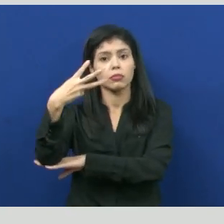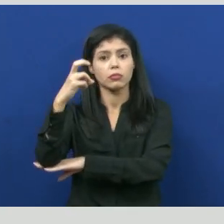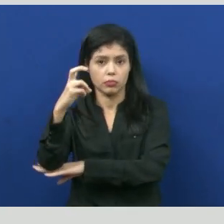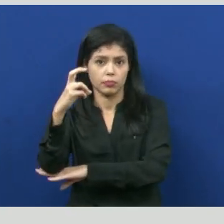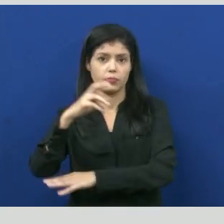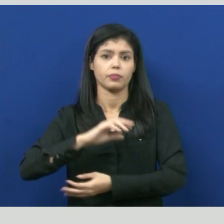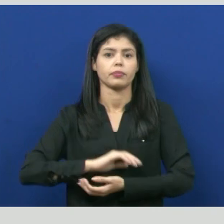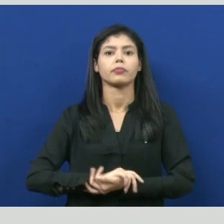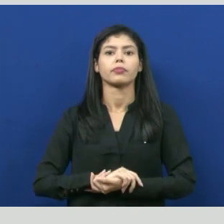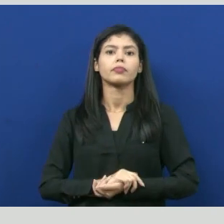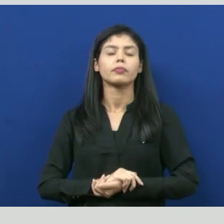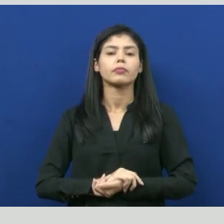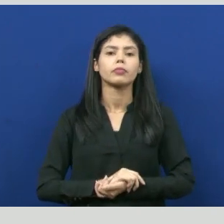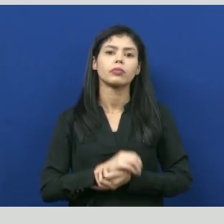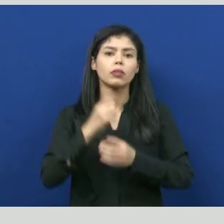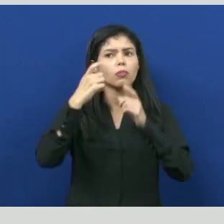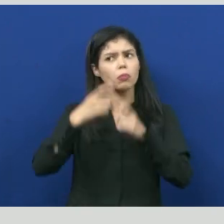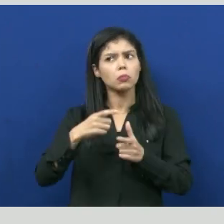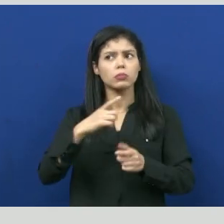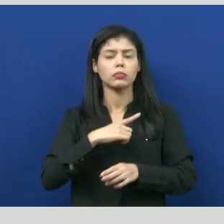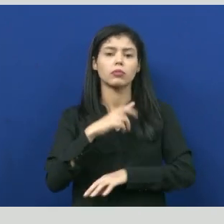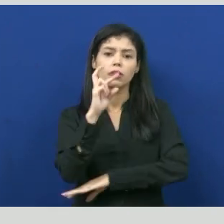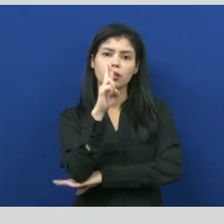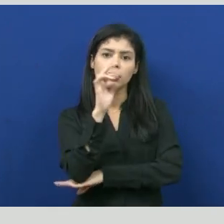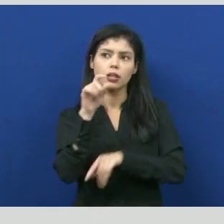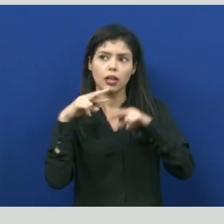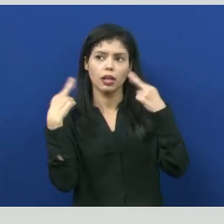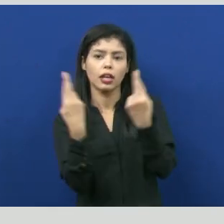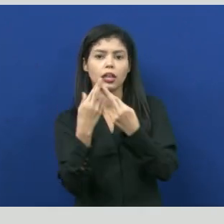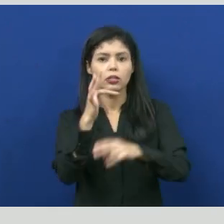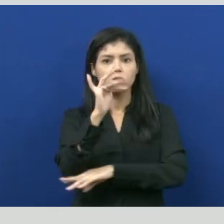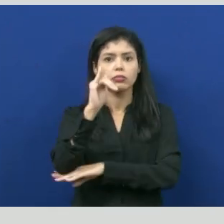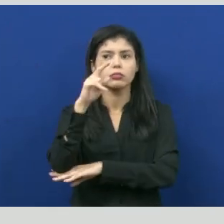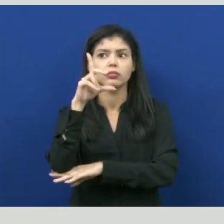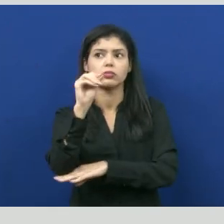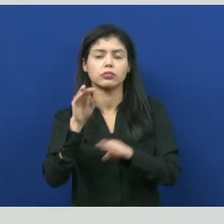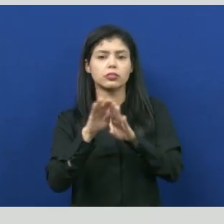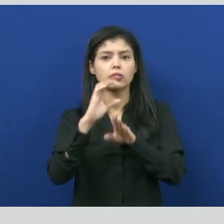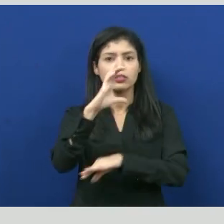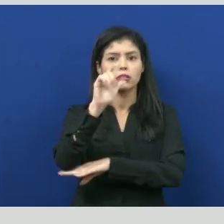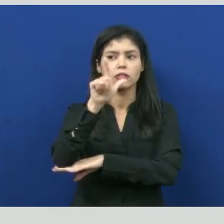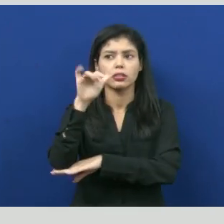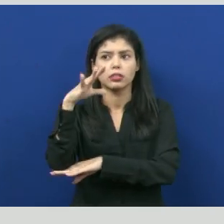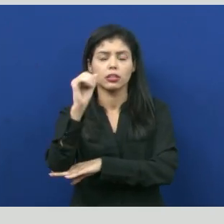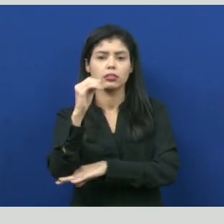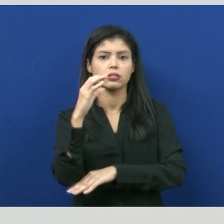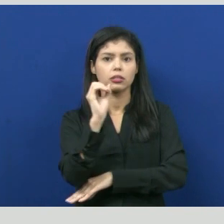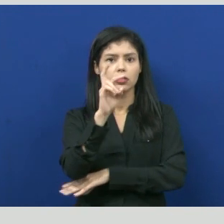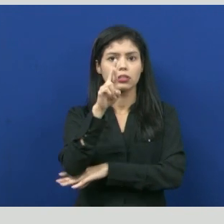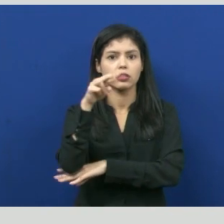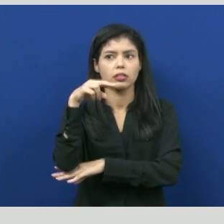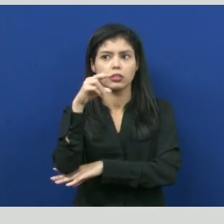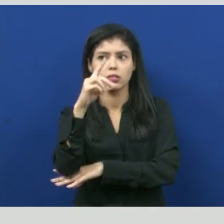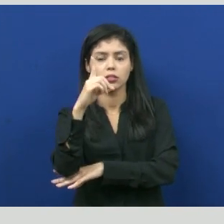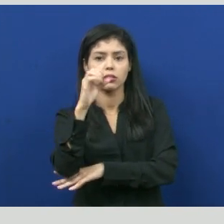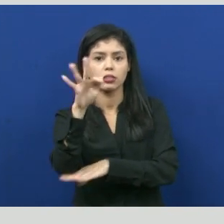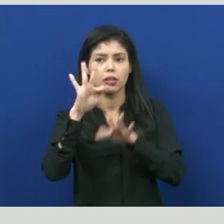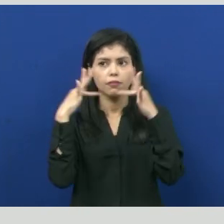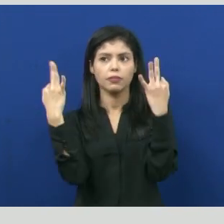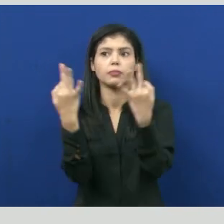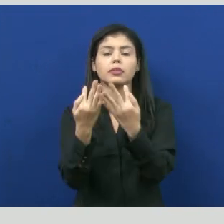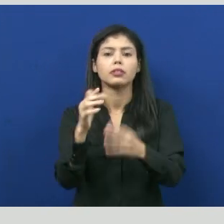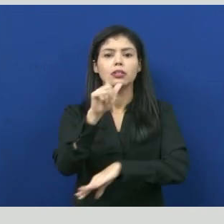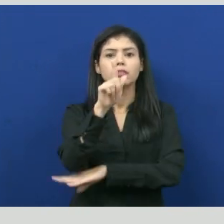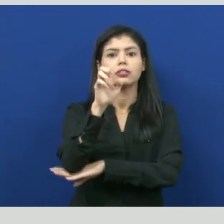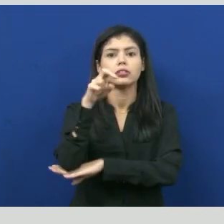1735, onde começa com o reino, filo, classe, ordem,